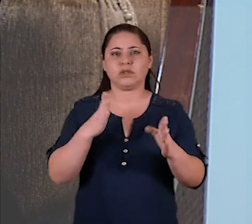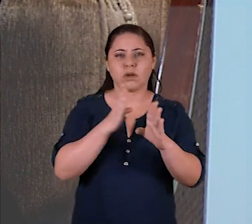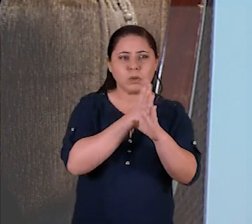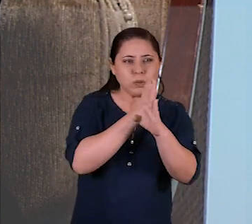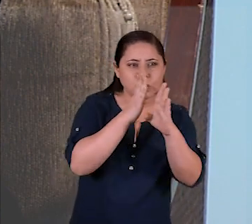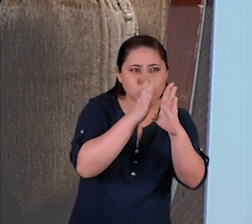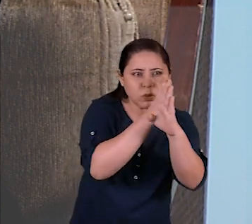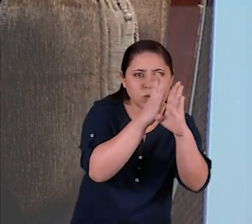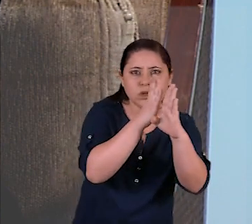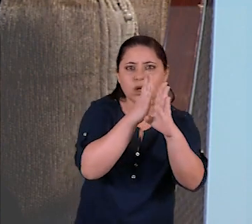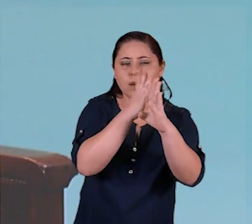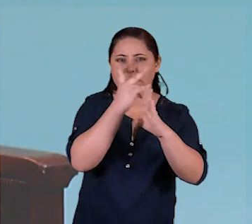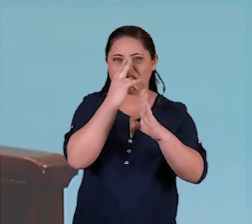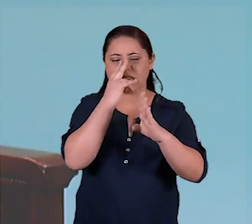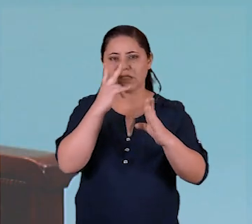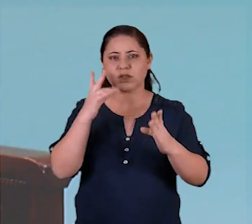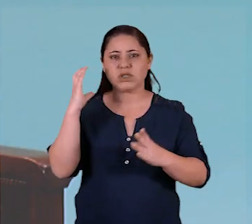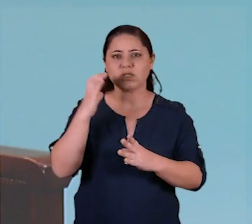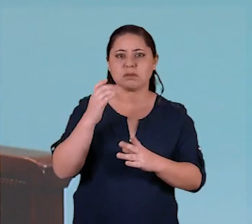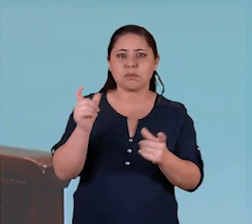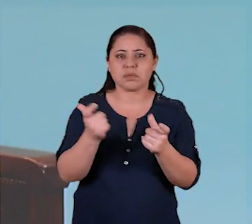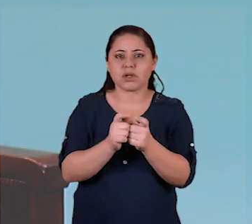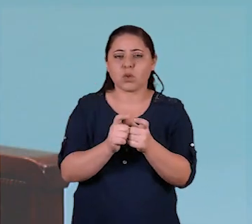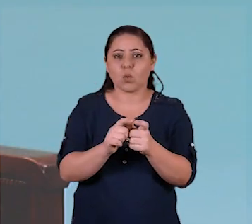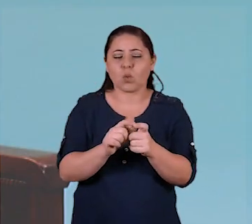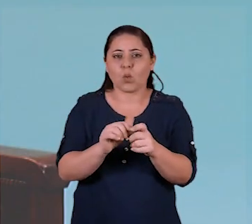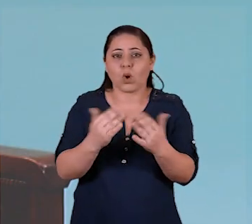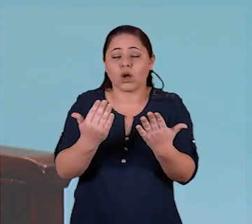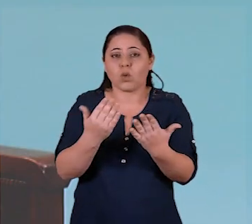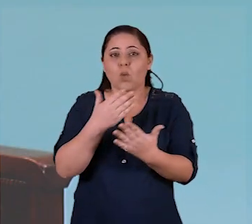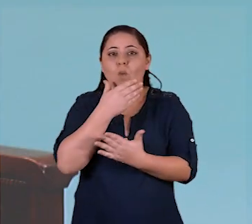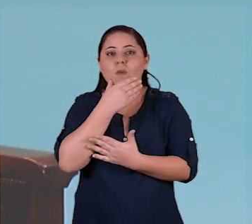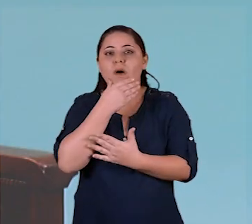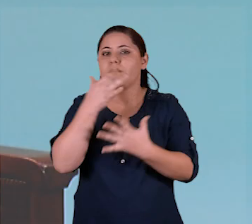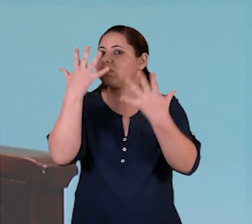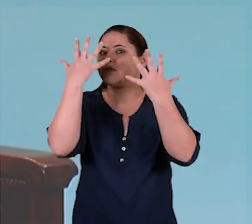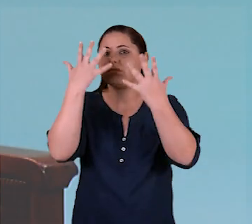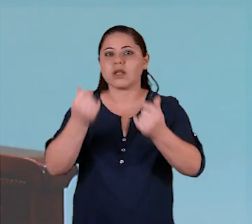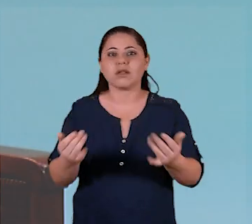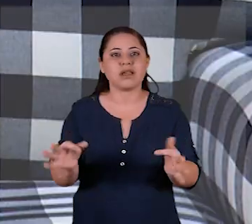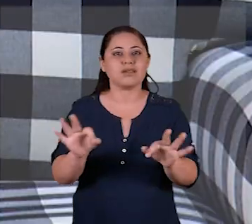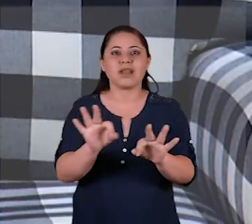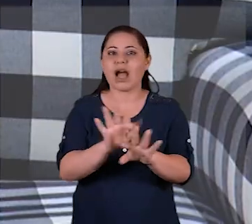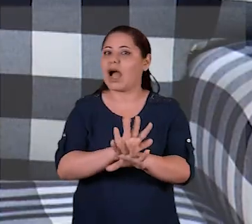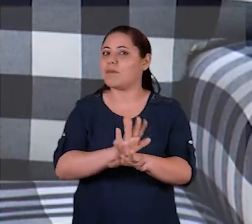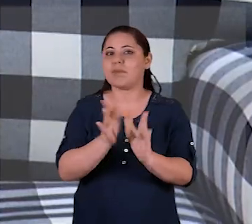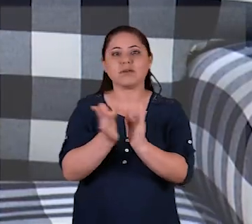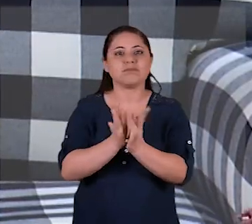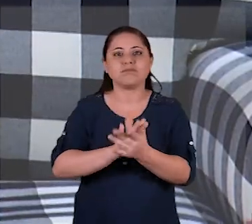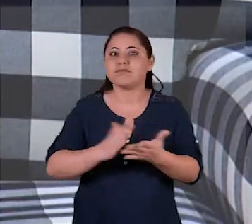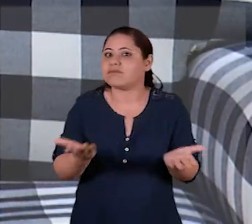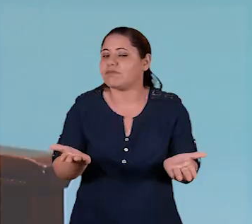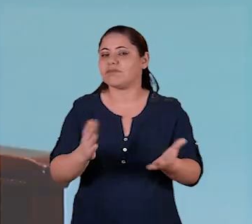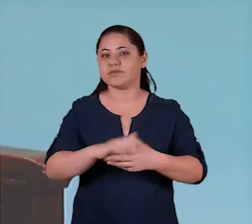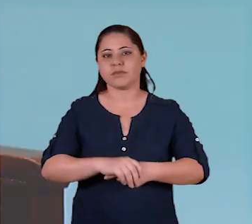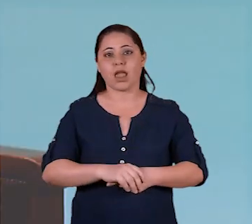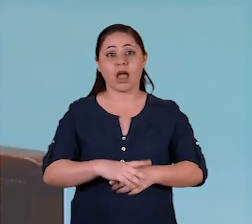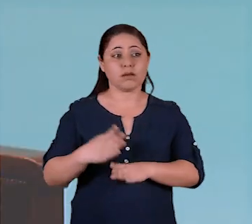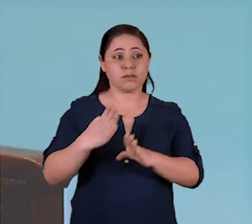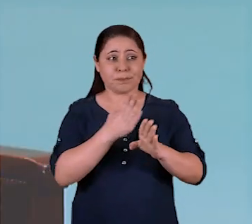aqueles pequenos crimes do dia a dia que a mulher sofre quando o homem não aceita, principalmente, o fim do relacionamento. Então,